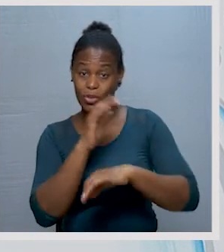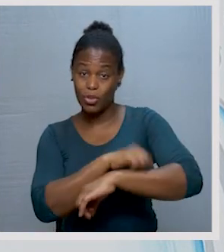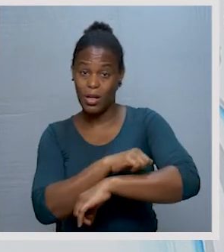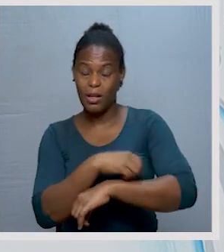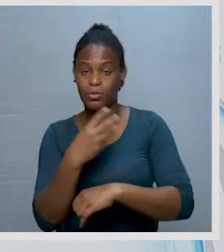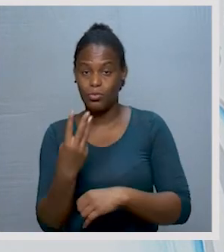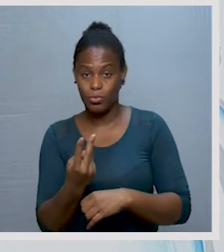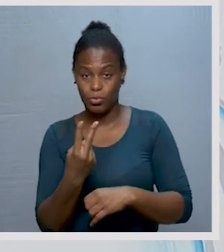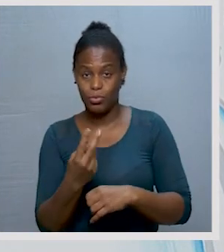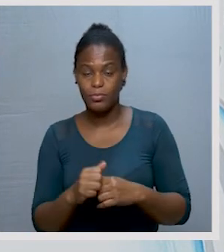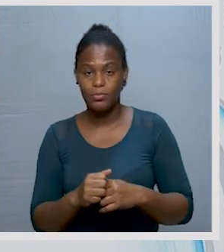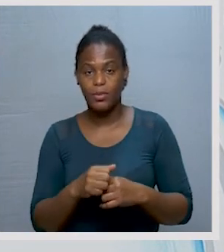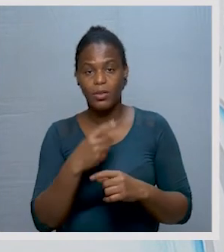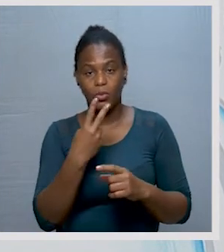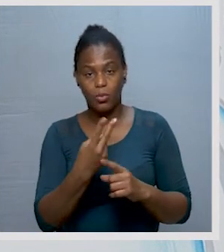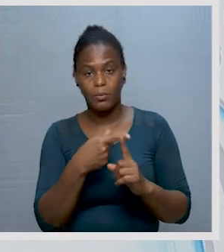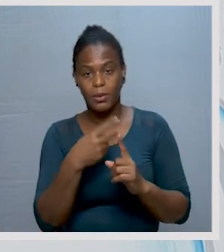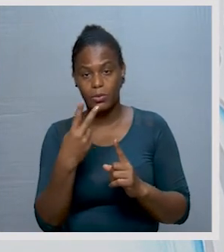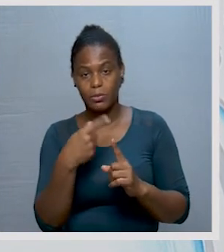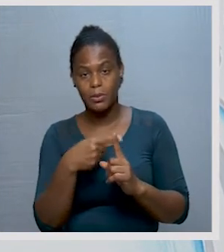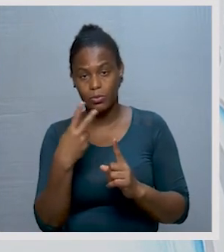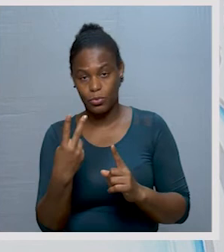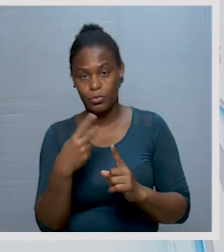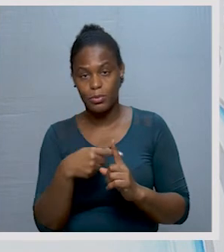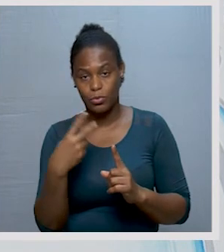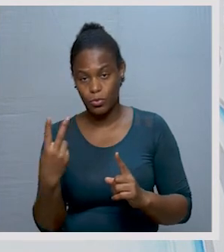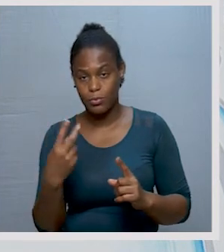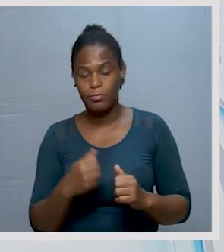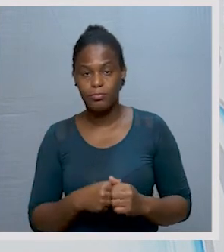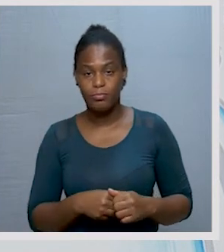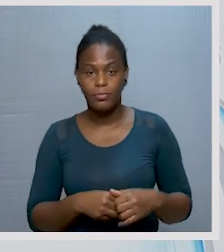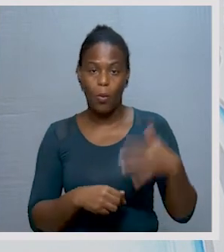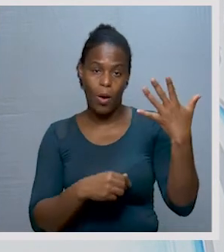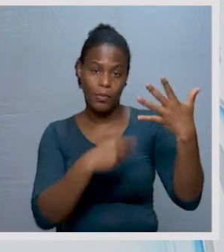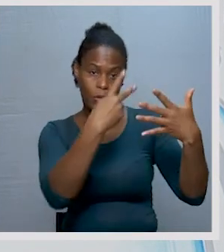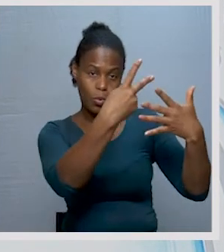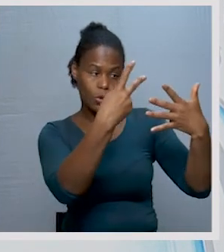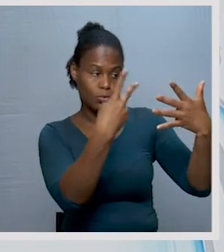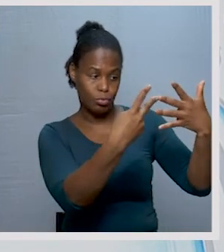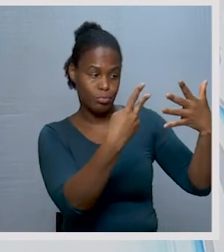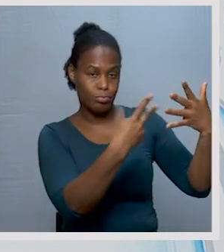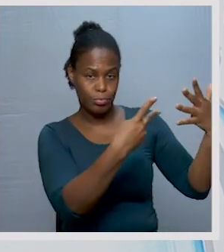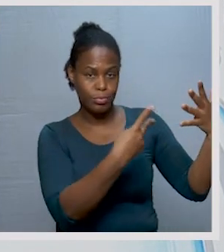janelas. 2, mais 2, mais 2, mais 2. Ou 2, 4